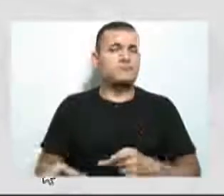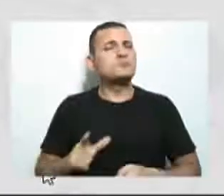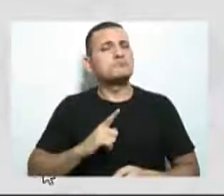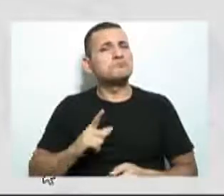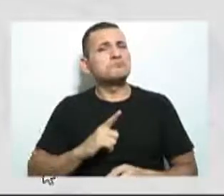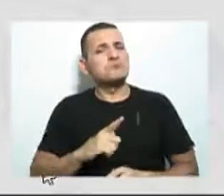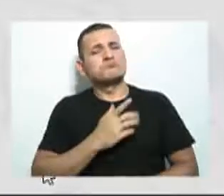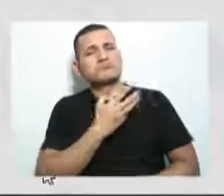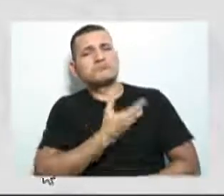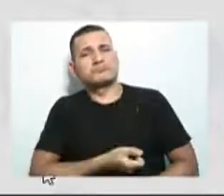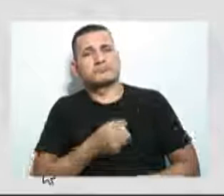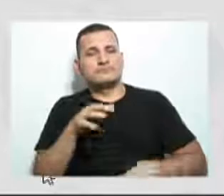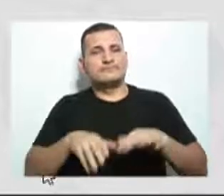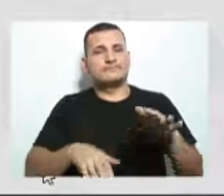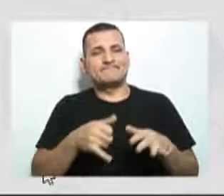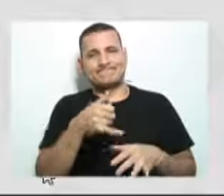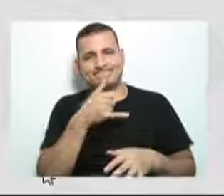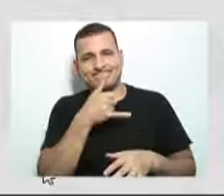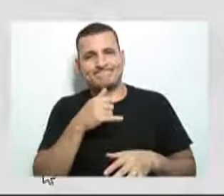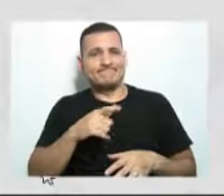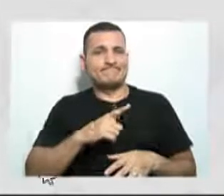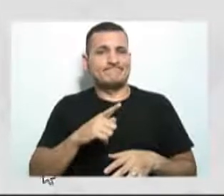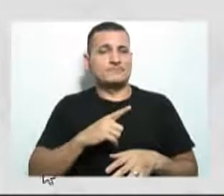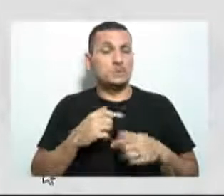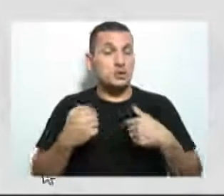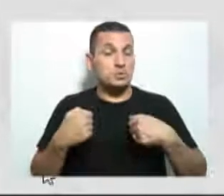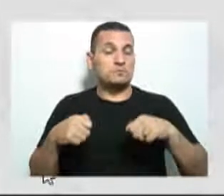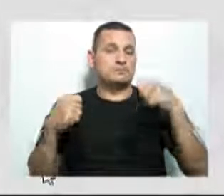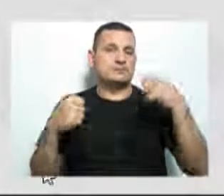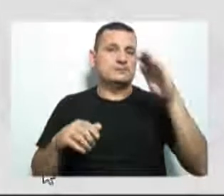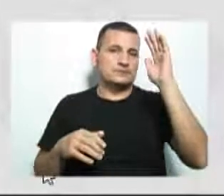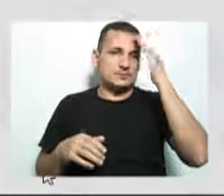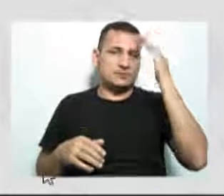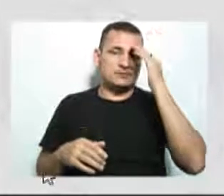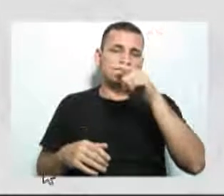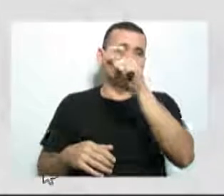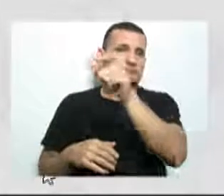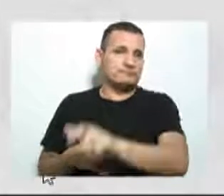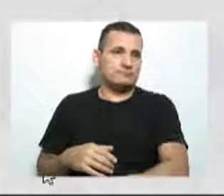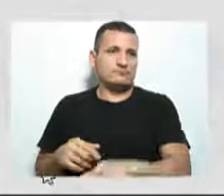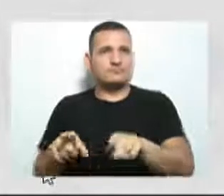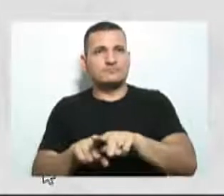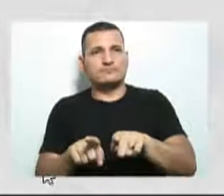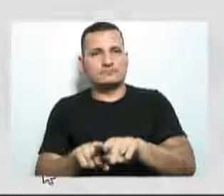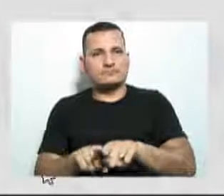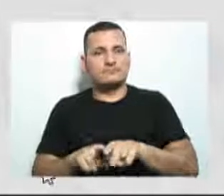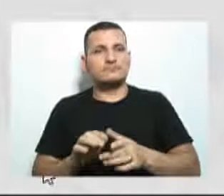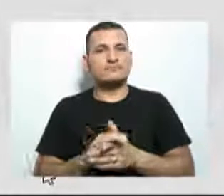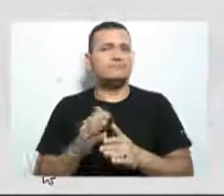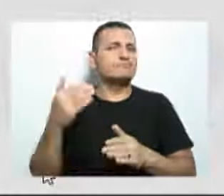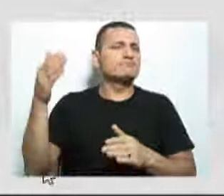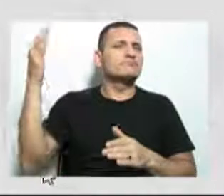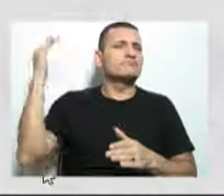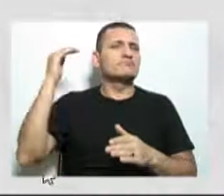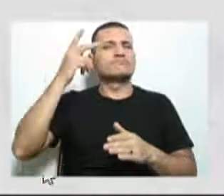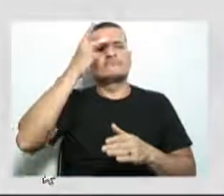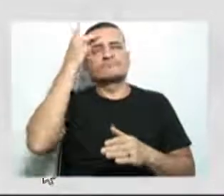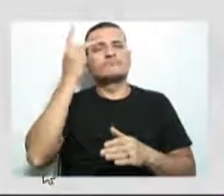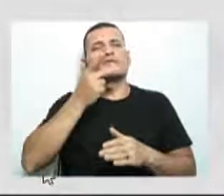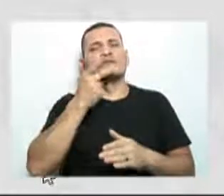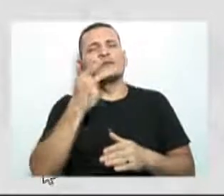ficam tristes com certas situações e eu preciso entender o outro lado também. Antigamente se dizia muito